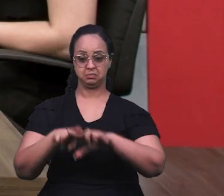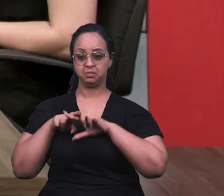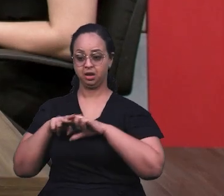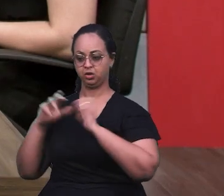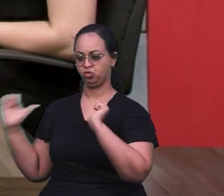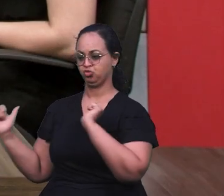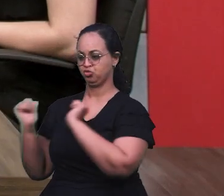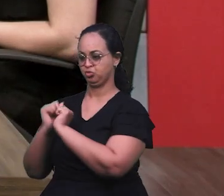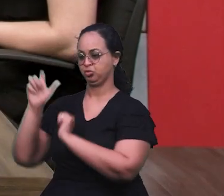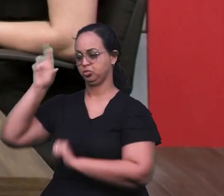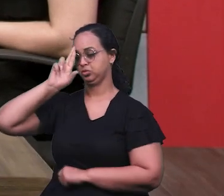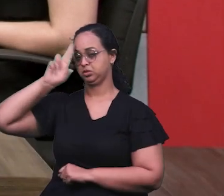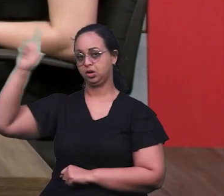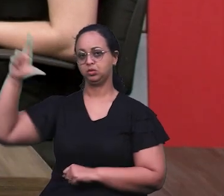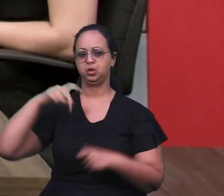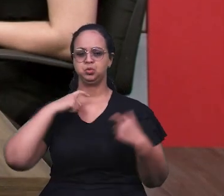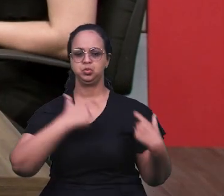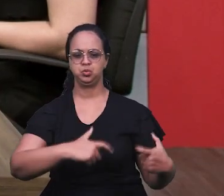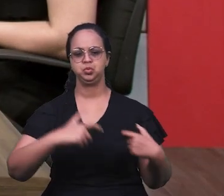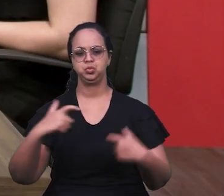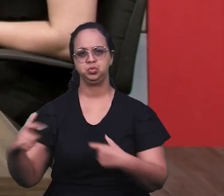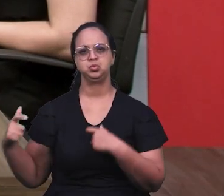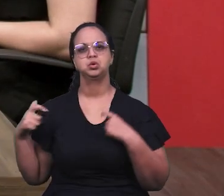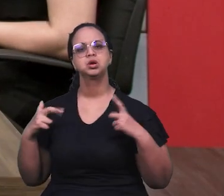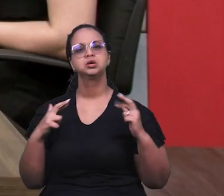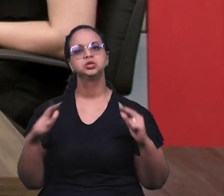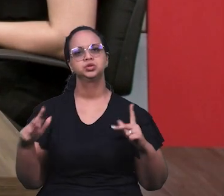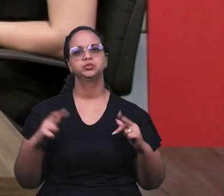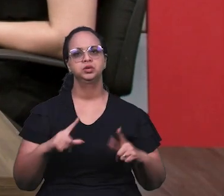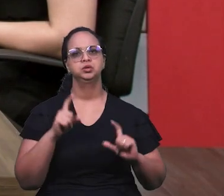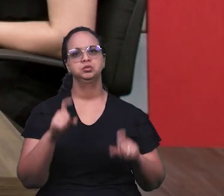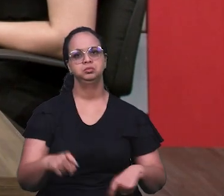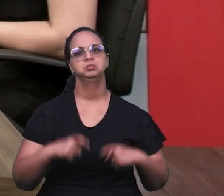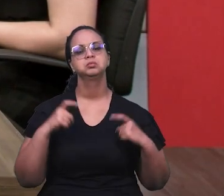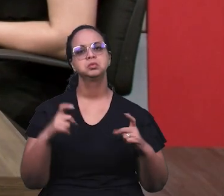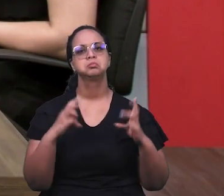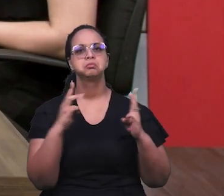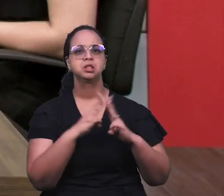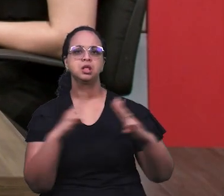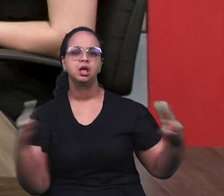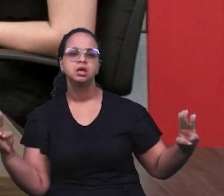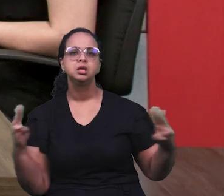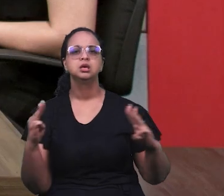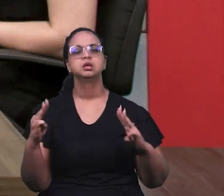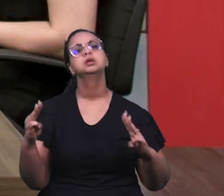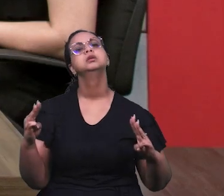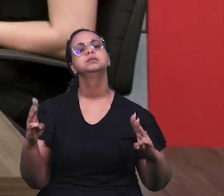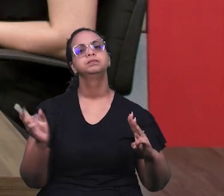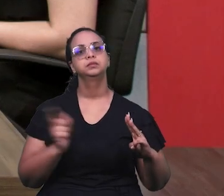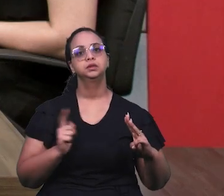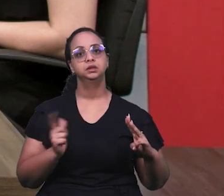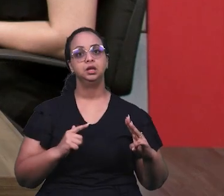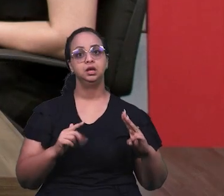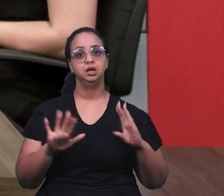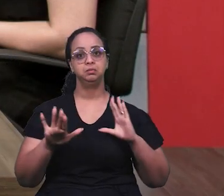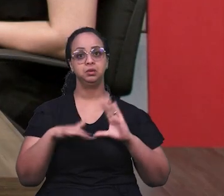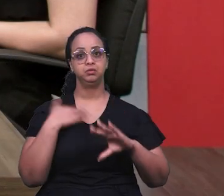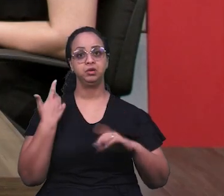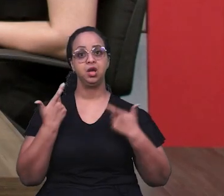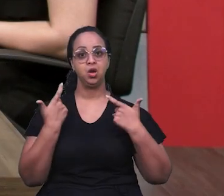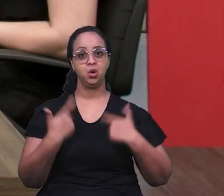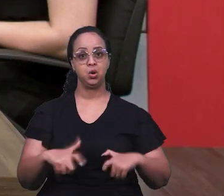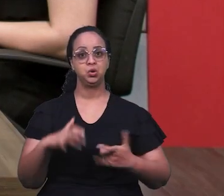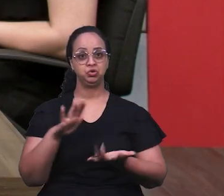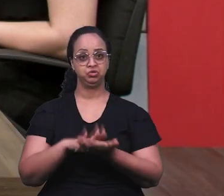gente já fala que há lugares diferentes, né? O pastor falou um sítio, ou um rio, ou no Manaim, aí a gente entra na mesma dúvida que houve até nas caixinhas, né? E aonde que